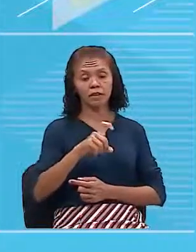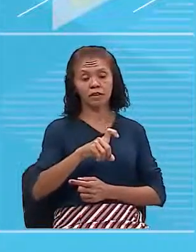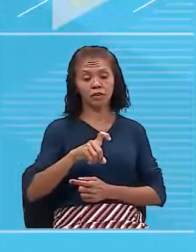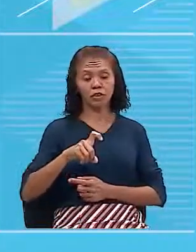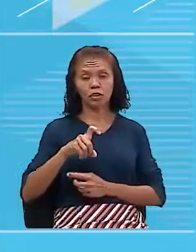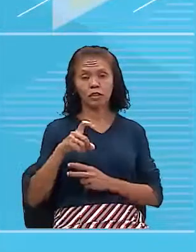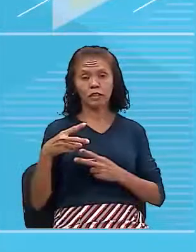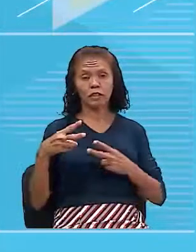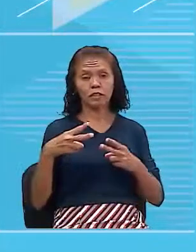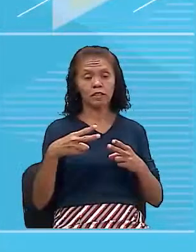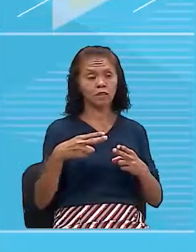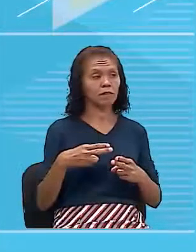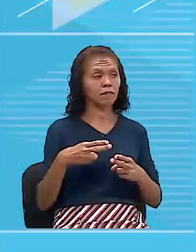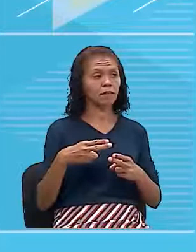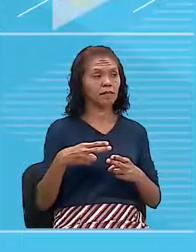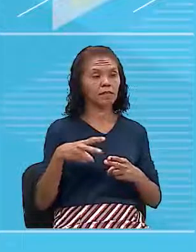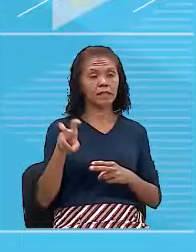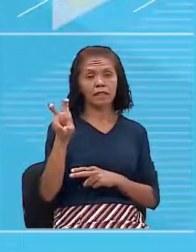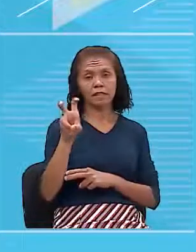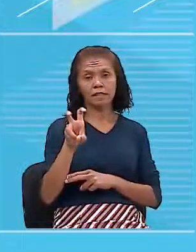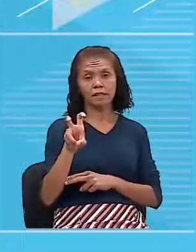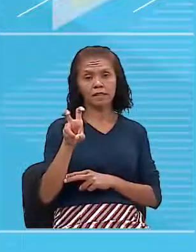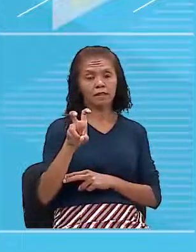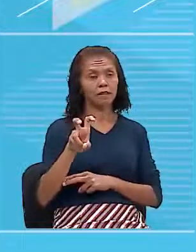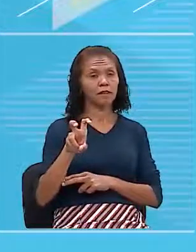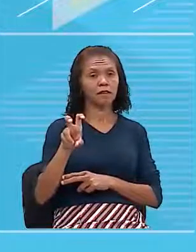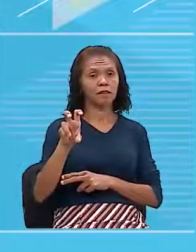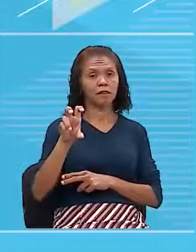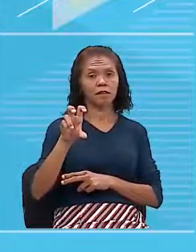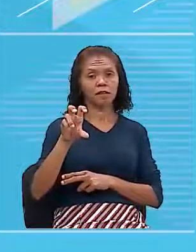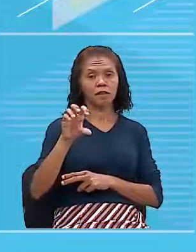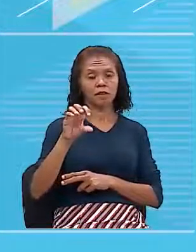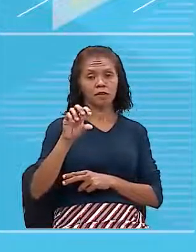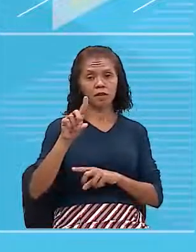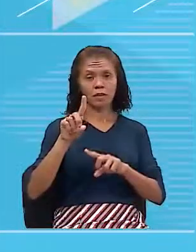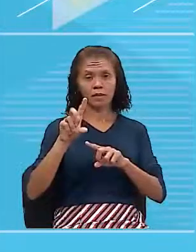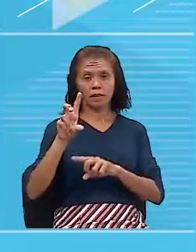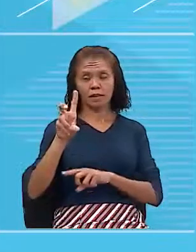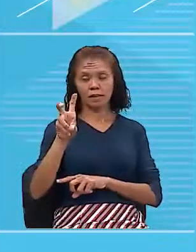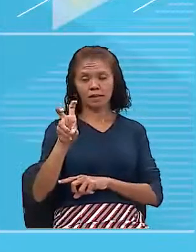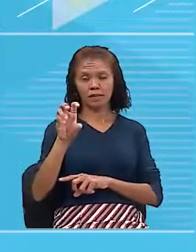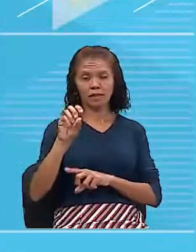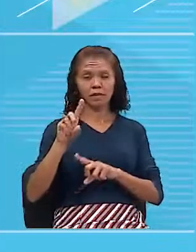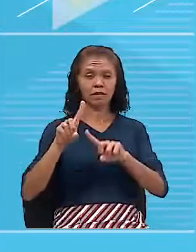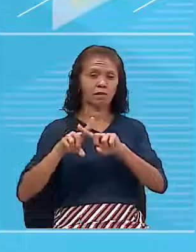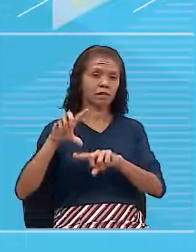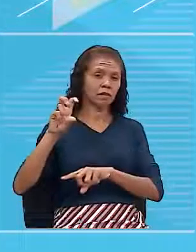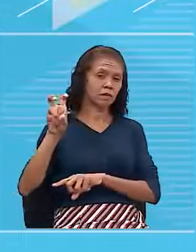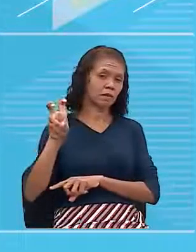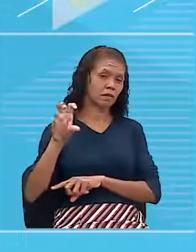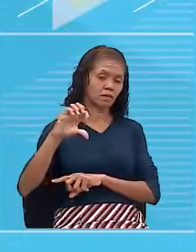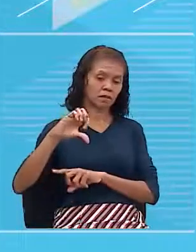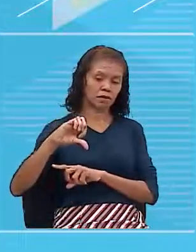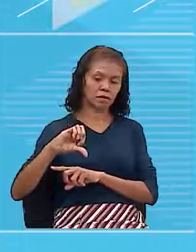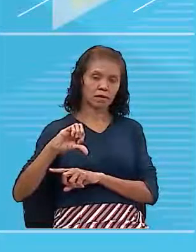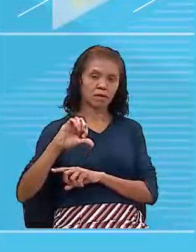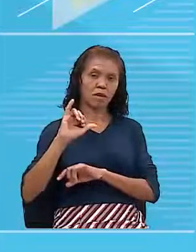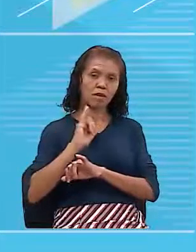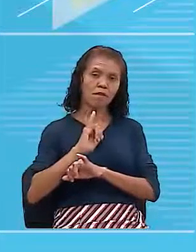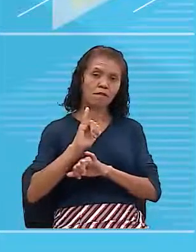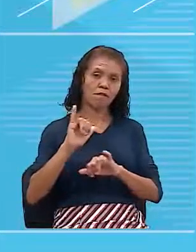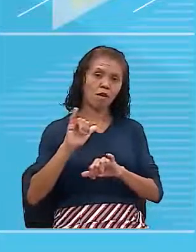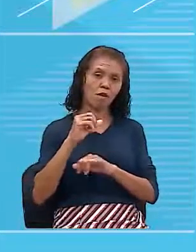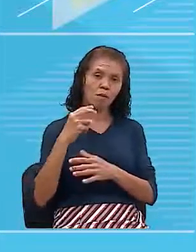é igual a 50 x59 o que que eu digo muito para os meus alunos